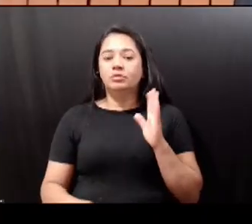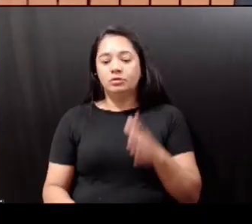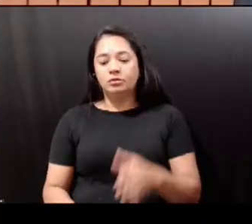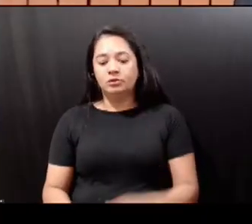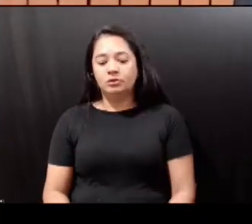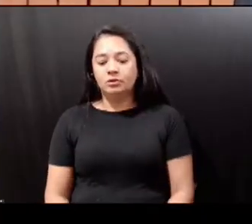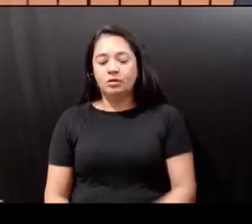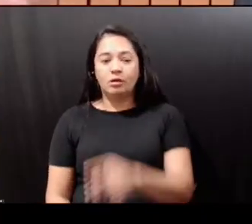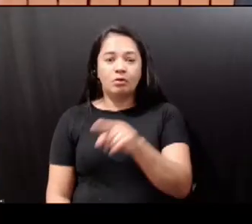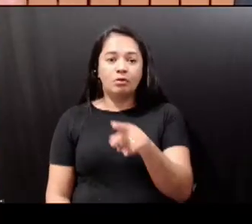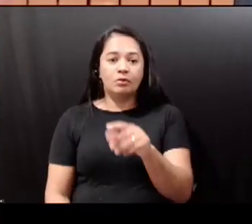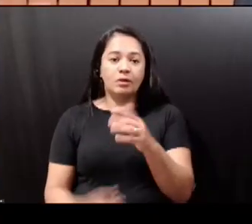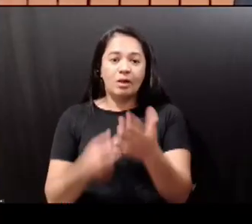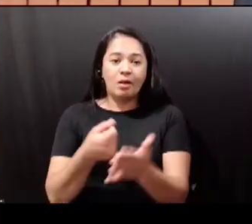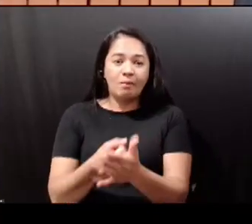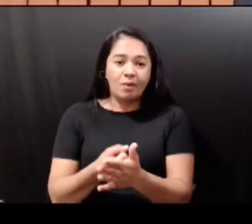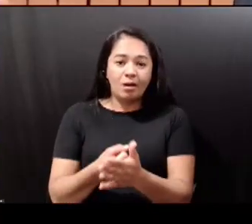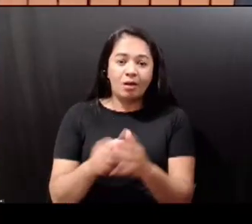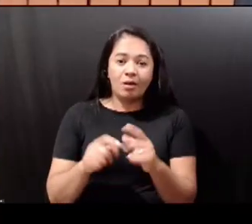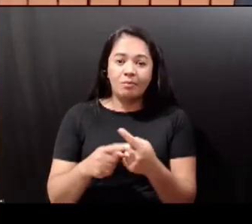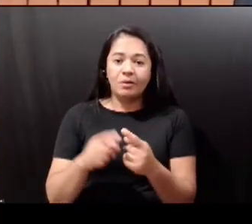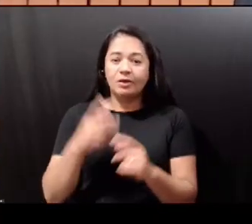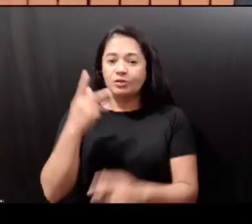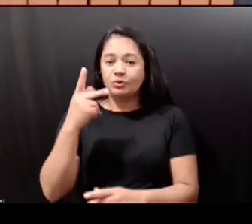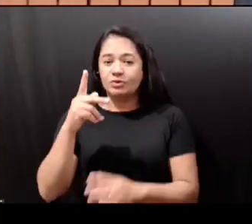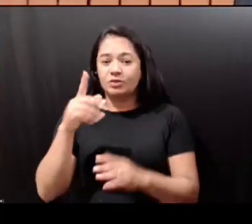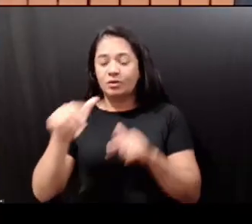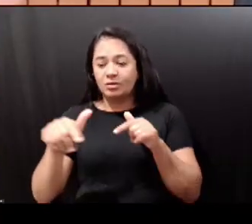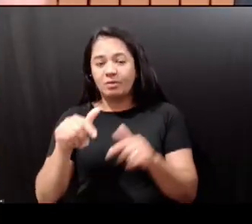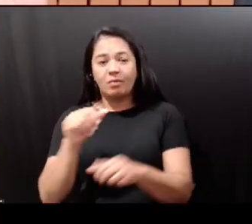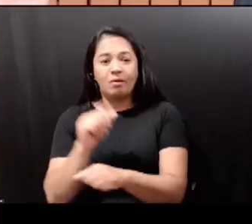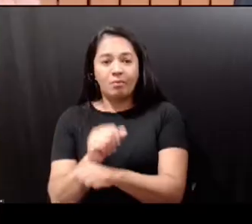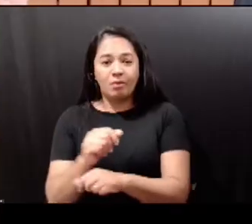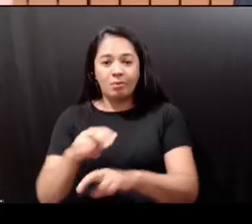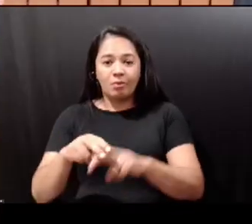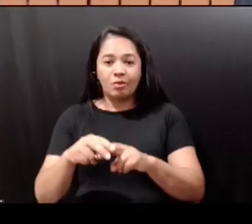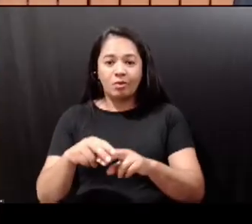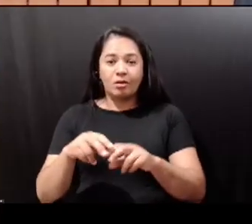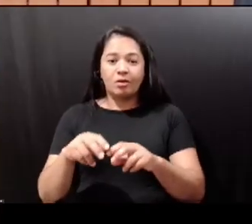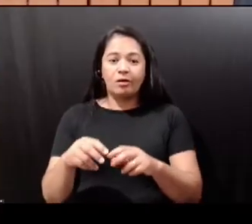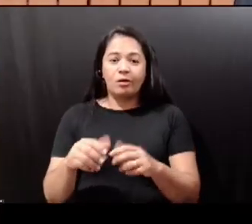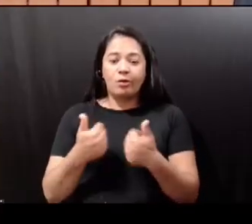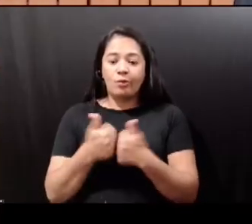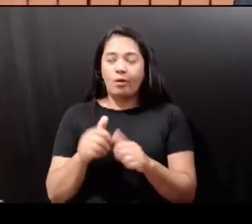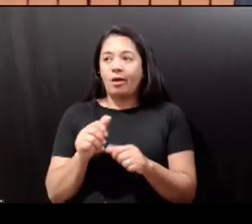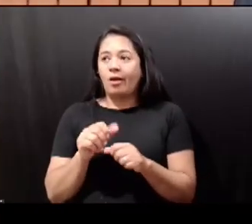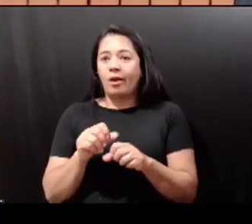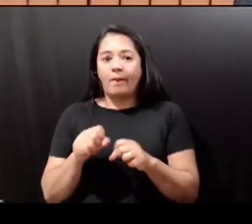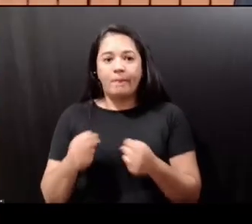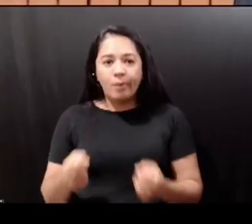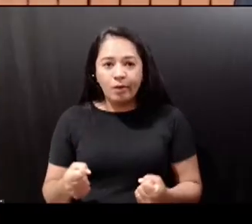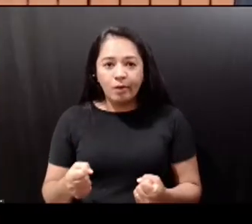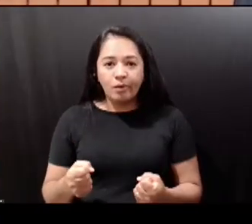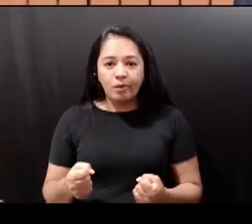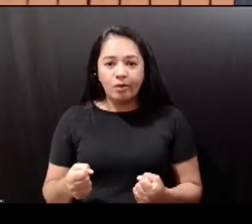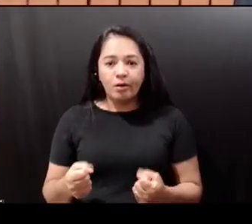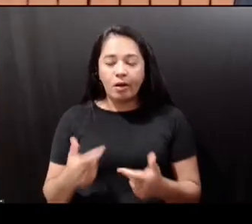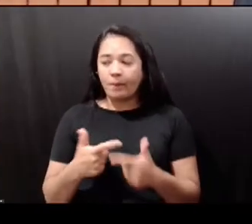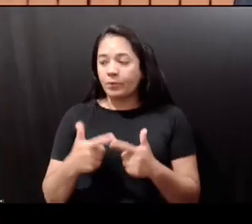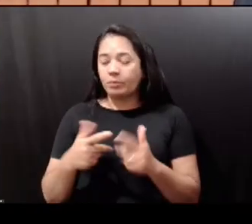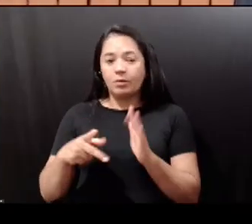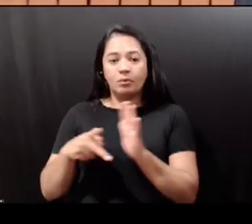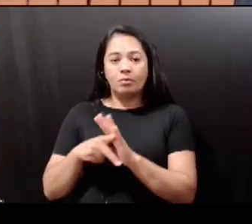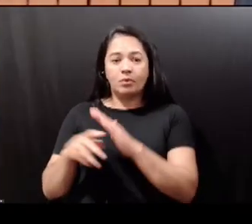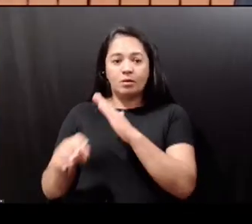mas também você tem o seu serviço interrompido por quebra de ônibus, que aí não tem nada a ver com o consumidor, é o problema da empresa, de quem está prestando